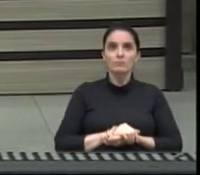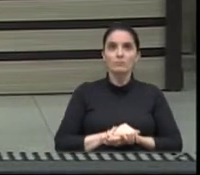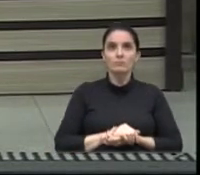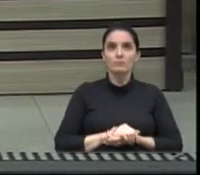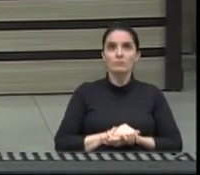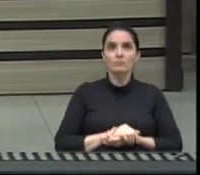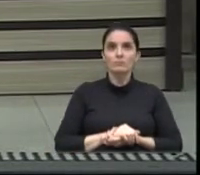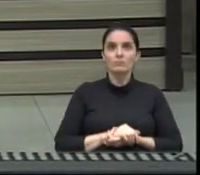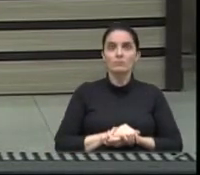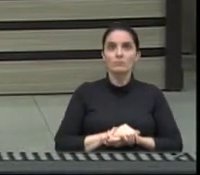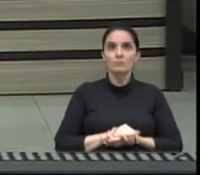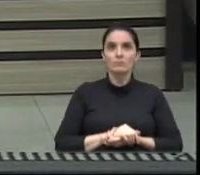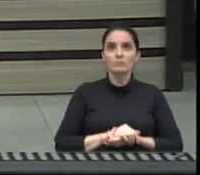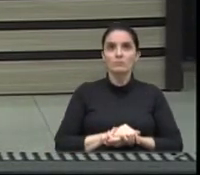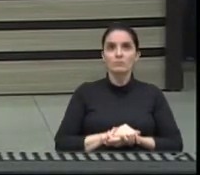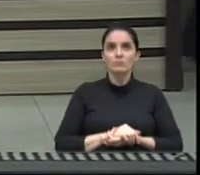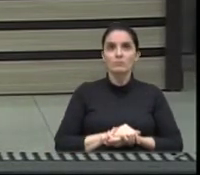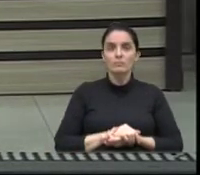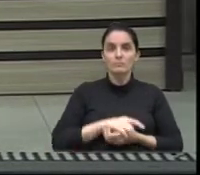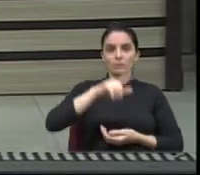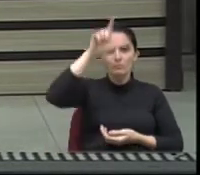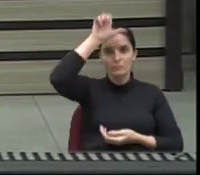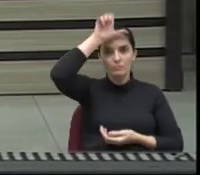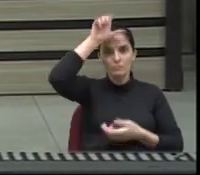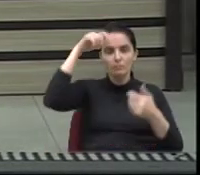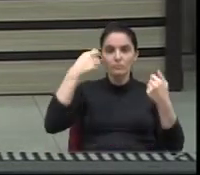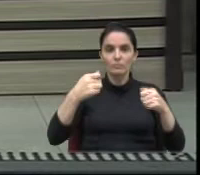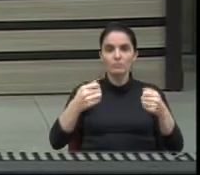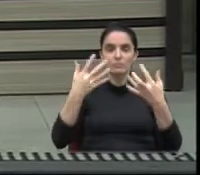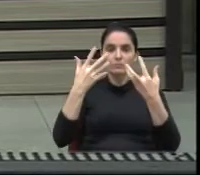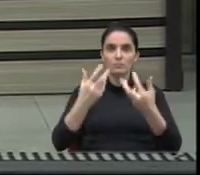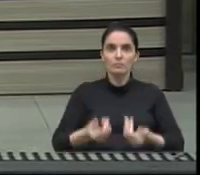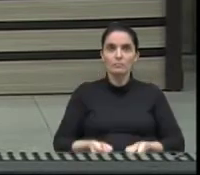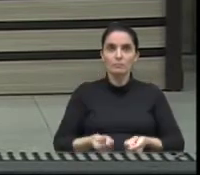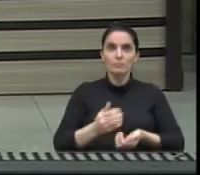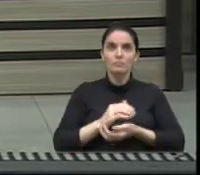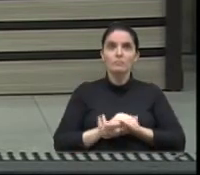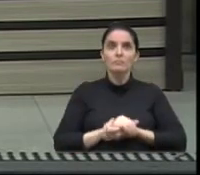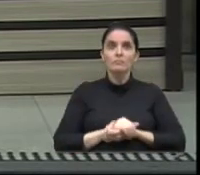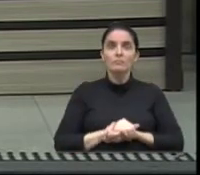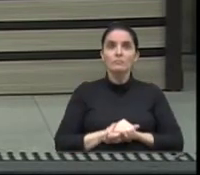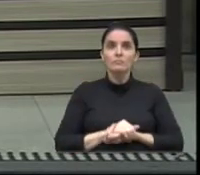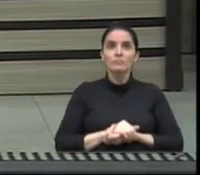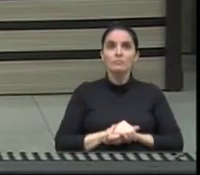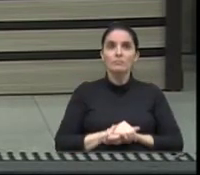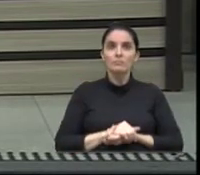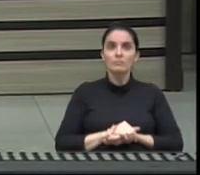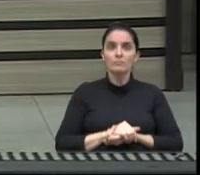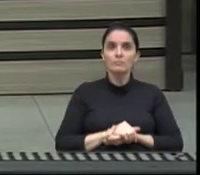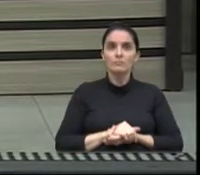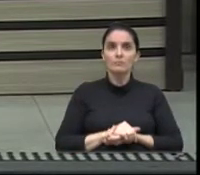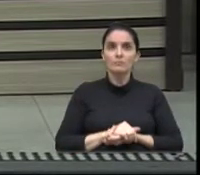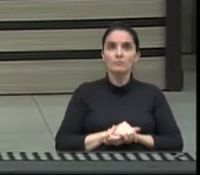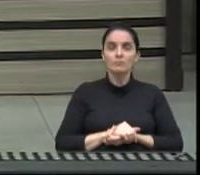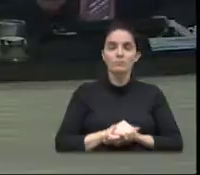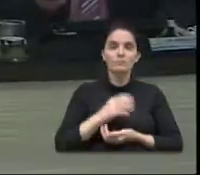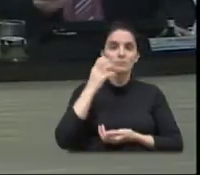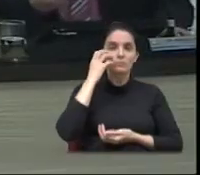Eu preciso da anuência dos líderes para a retirada da moção número 25. Doutor Marcelo